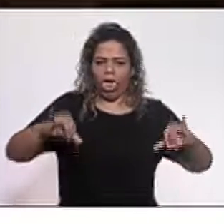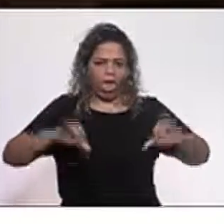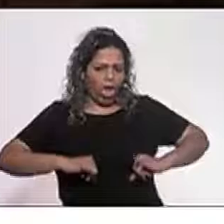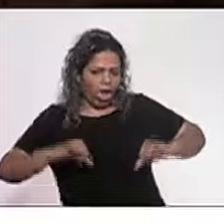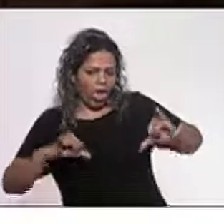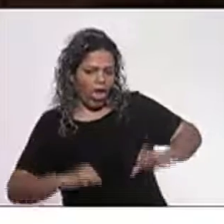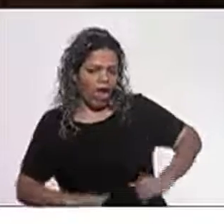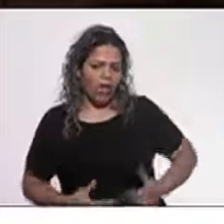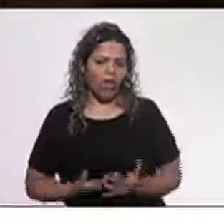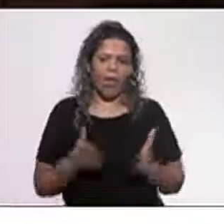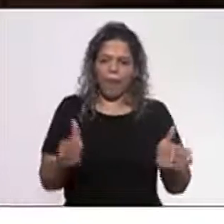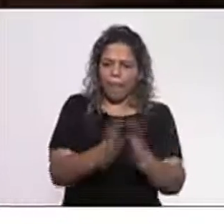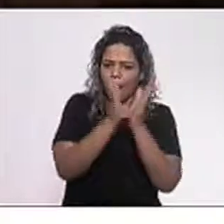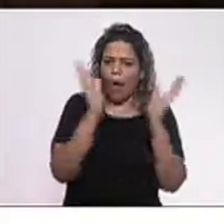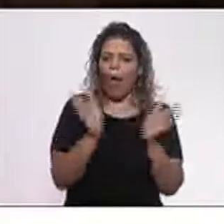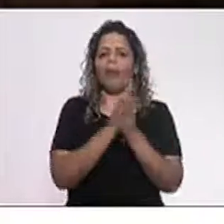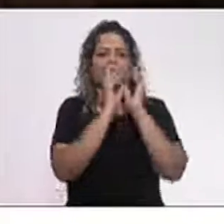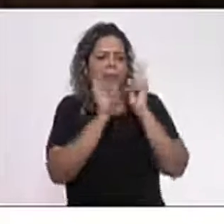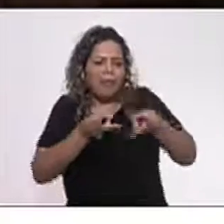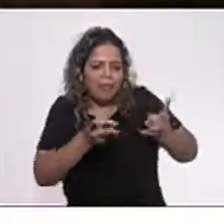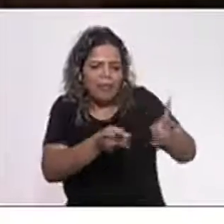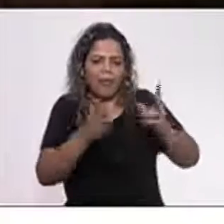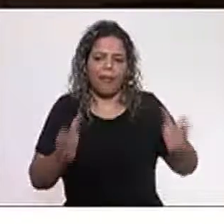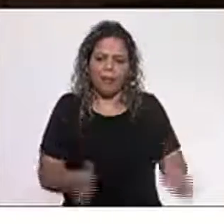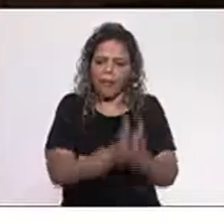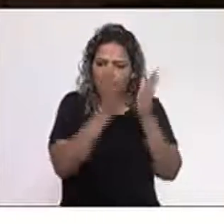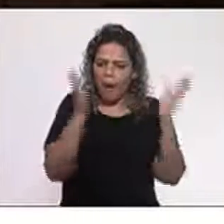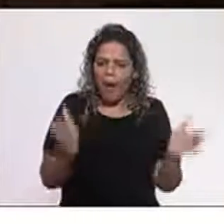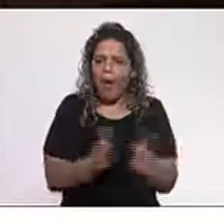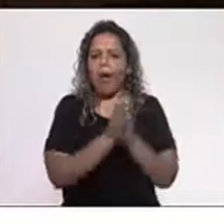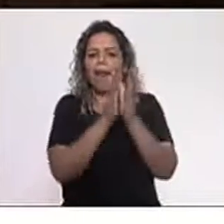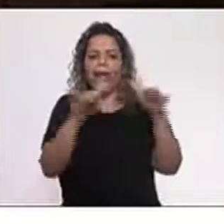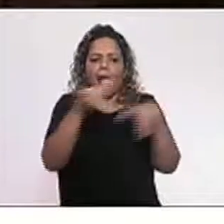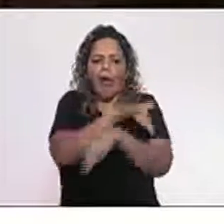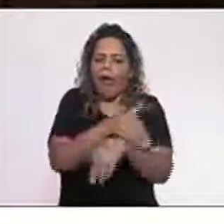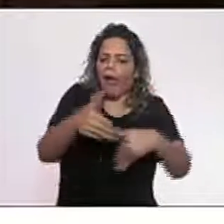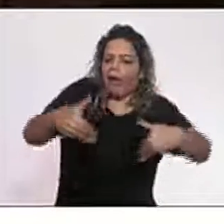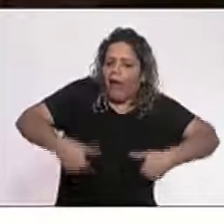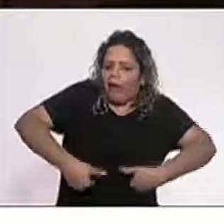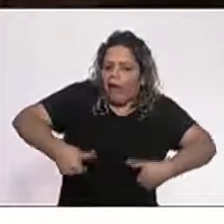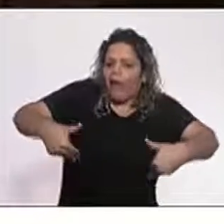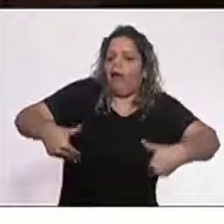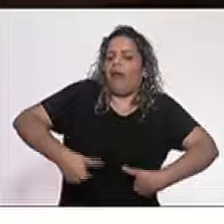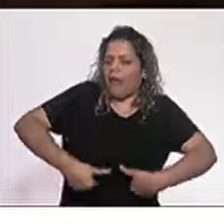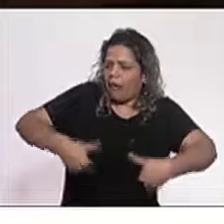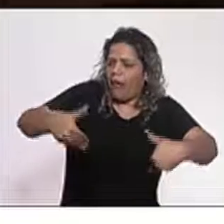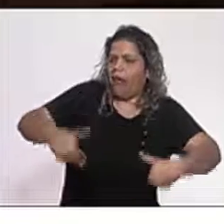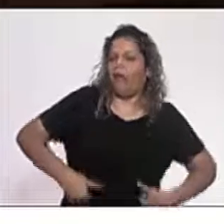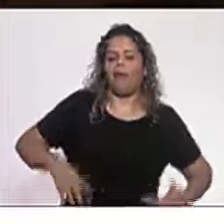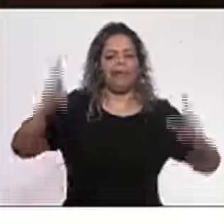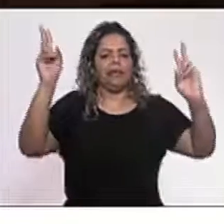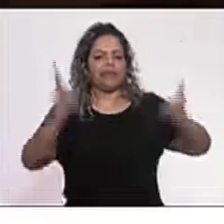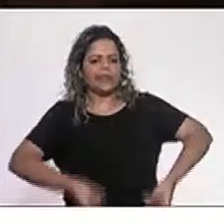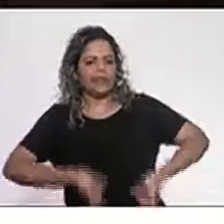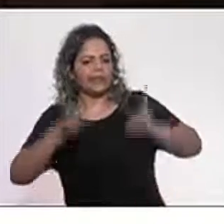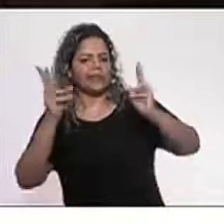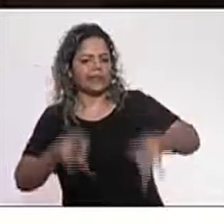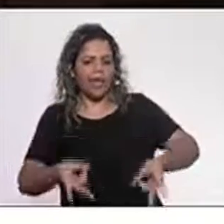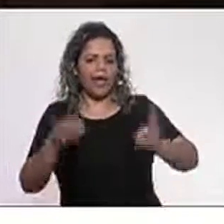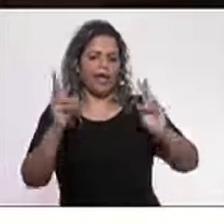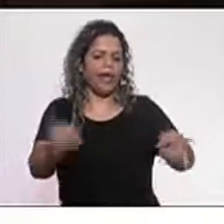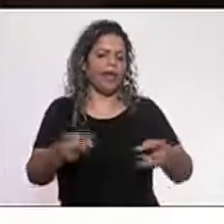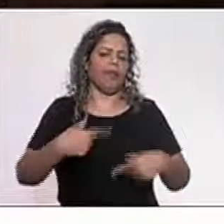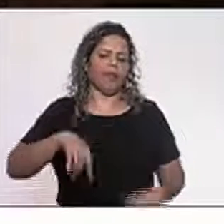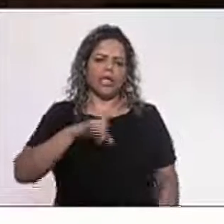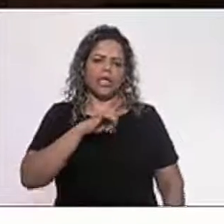as vítimas. O pobre tem que continuar pobre, tem que ficar fomentando essa indústria desgraçada